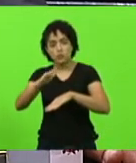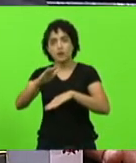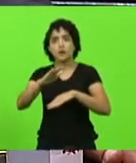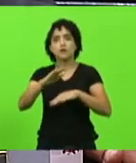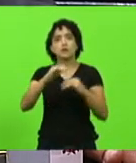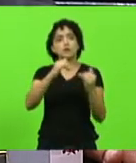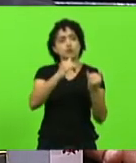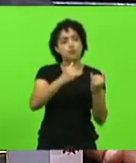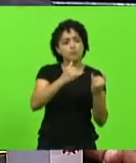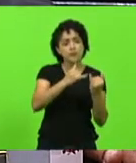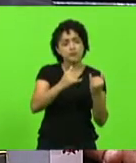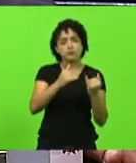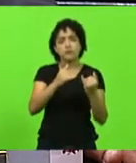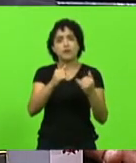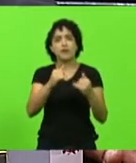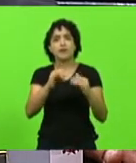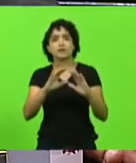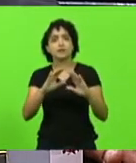por que não?